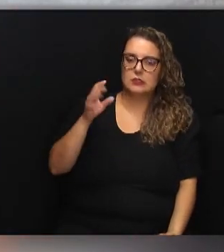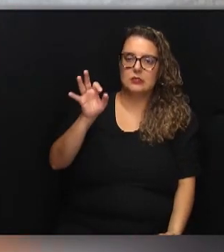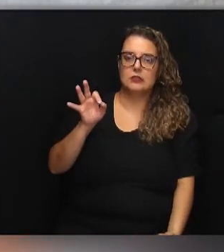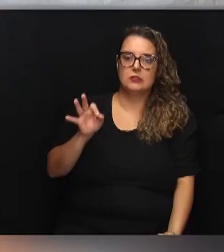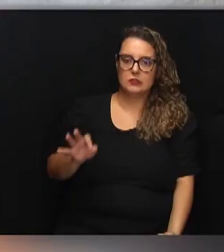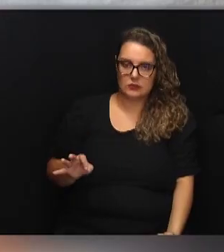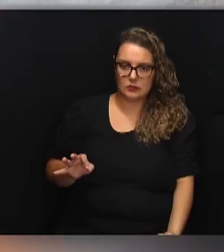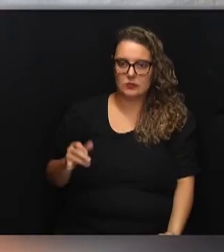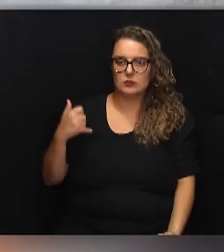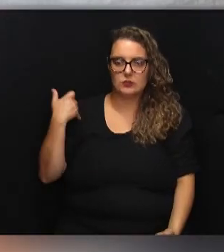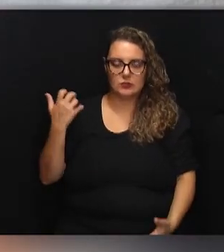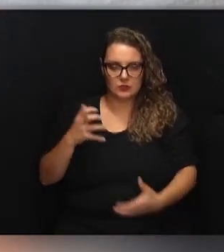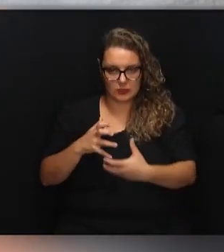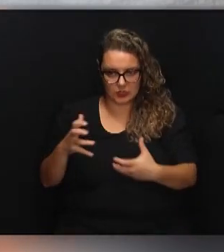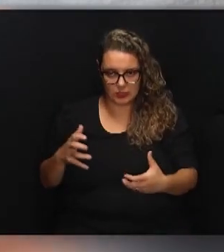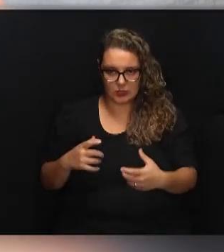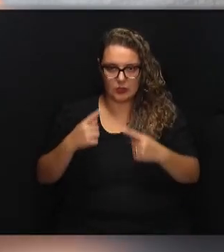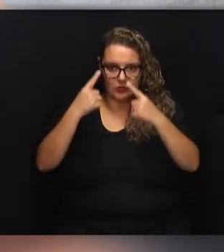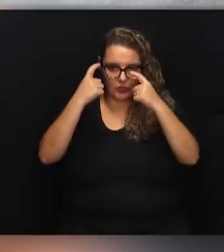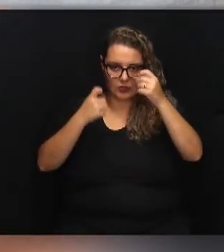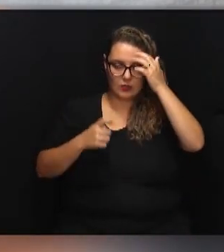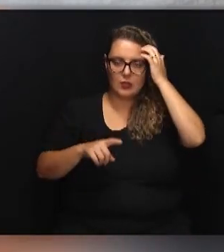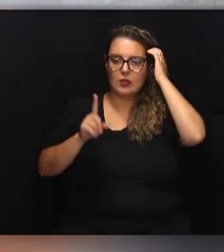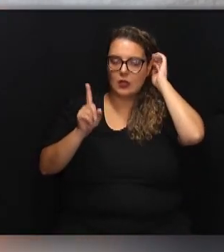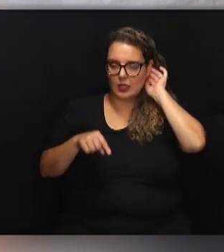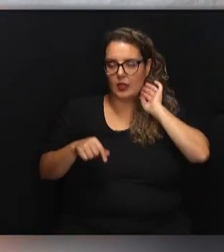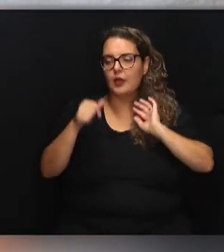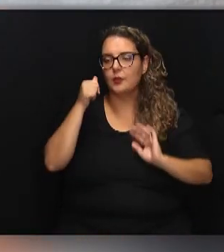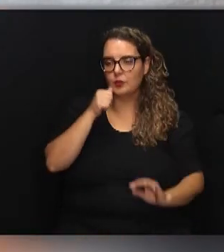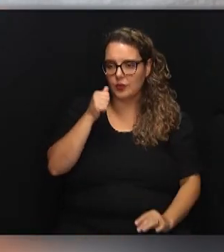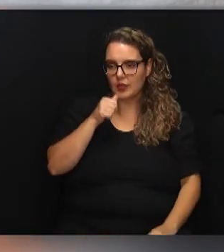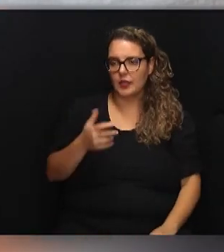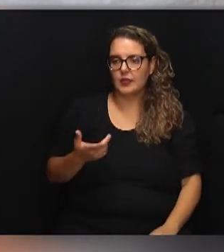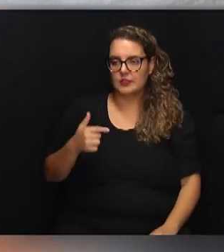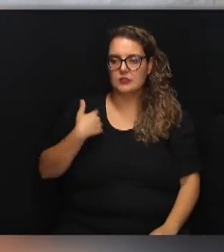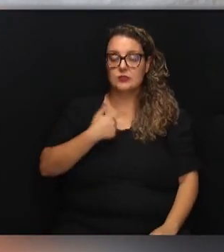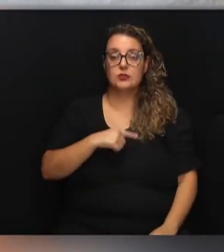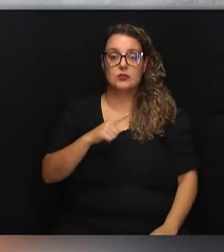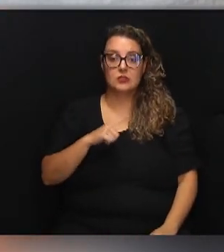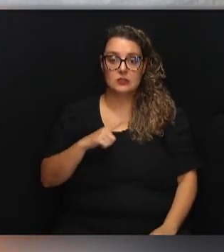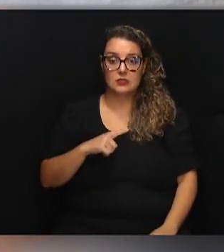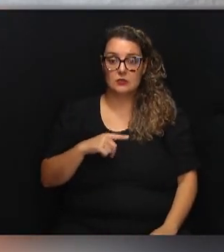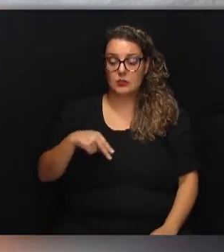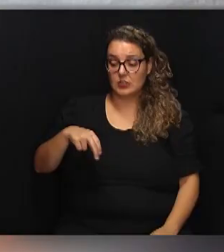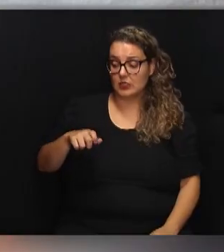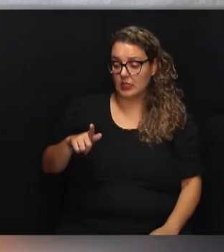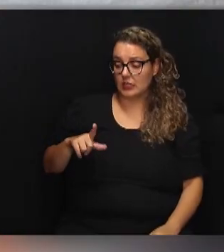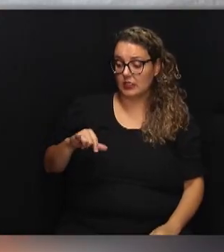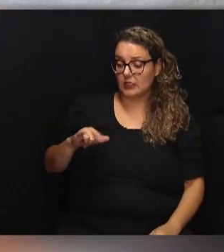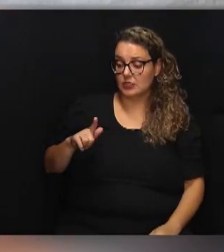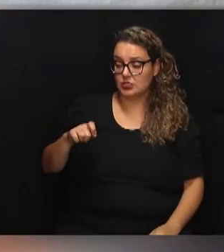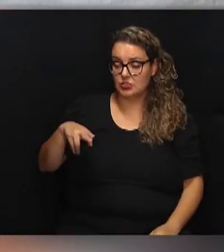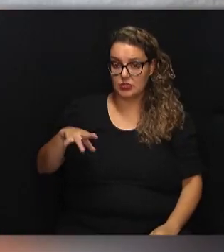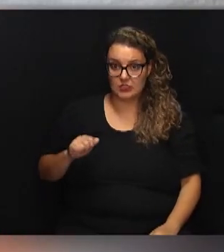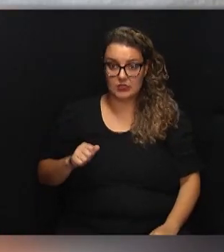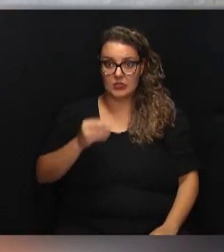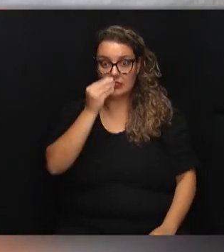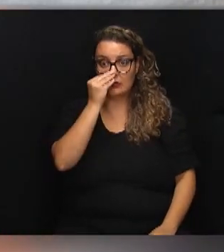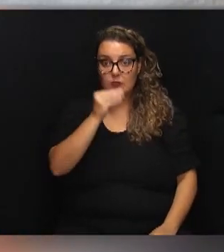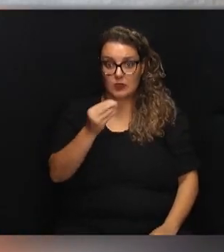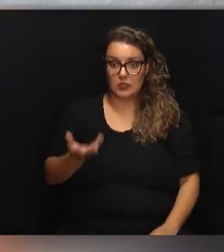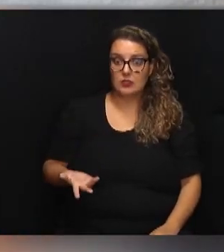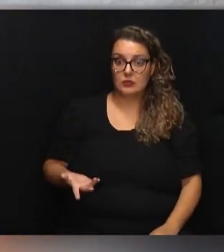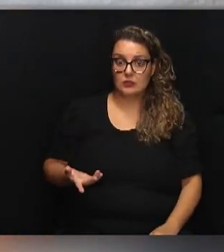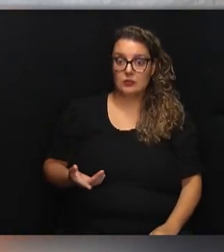71% dos idosos que sofrem violência são as mulheres. Nós temos situação de negligência e abandono, nós temos situação de